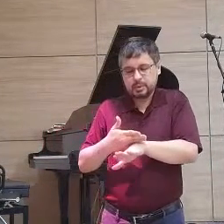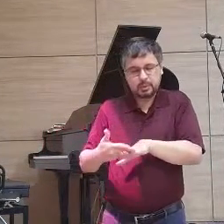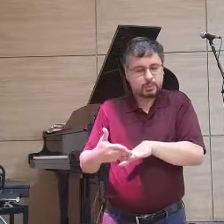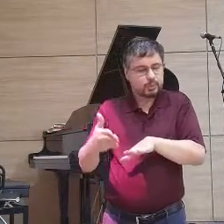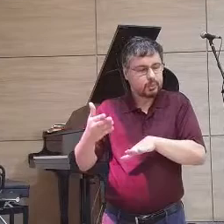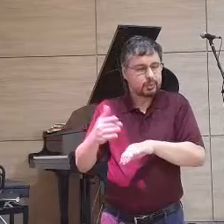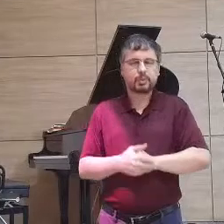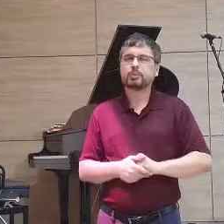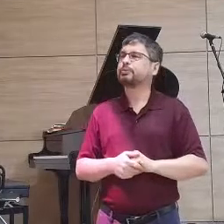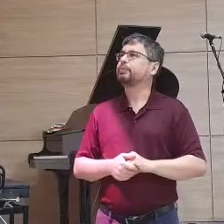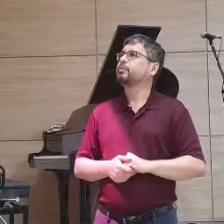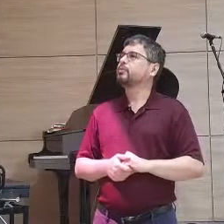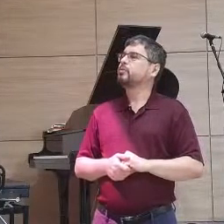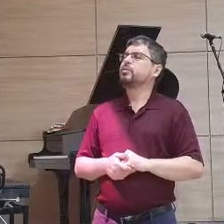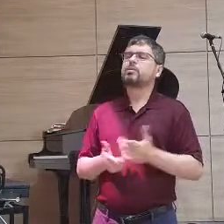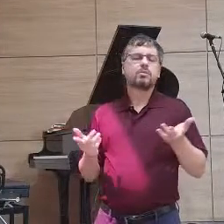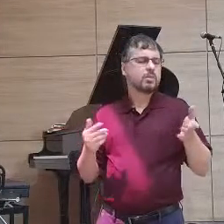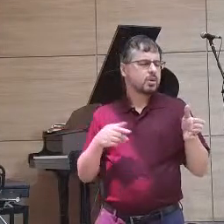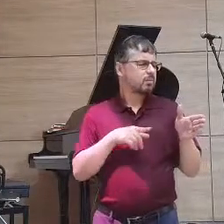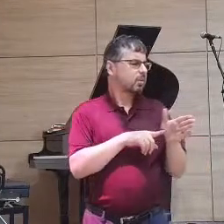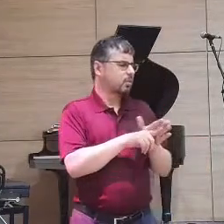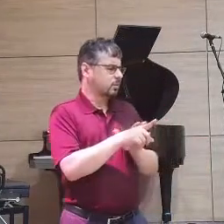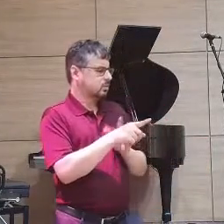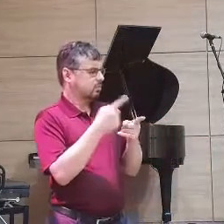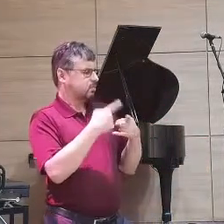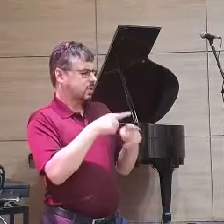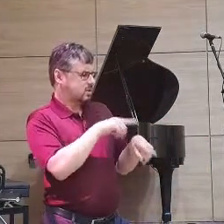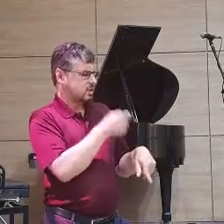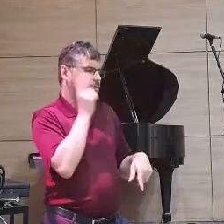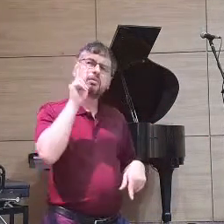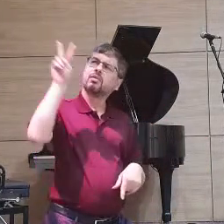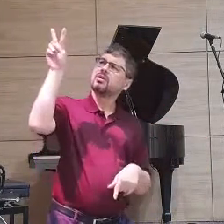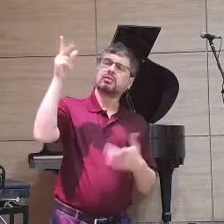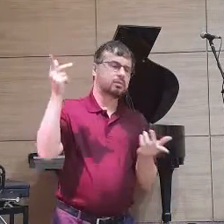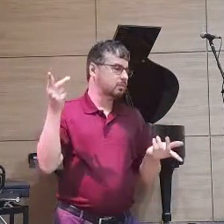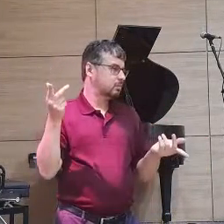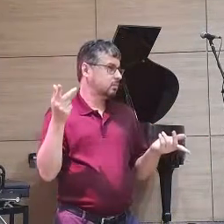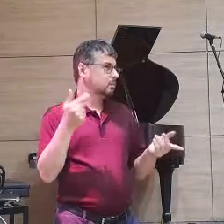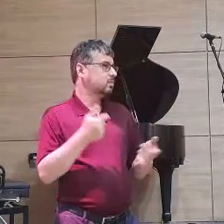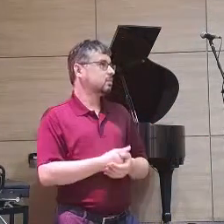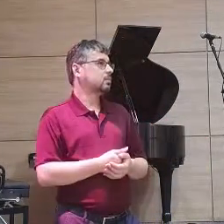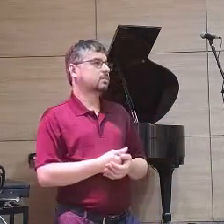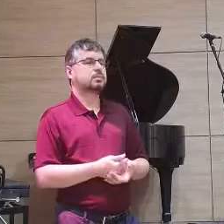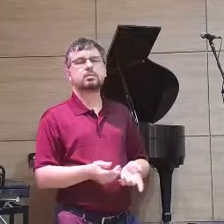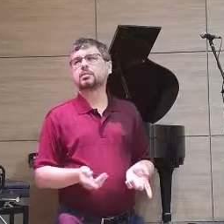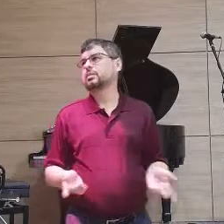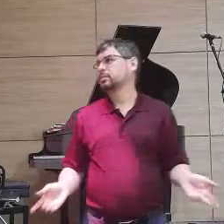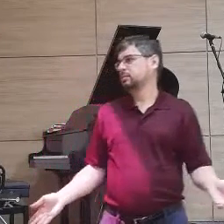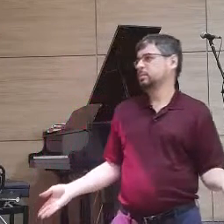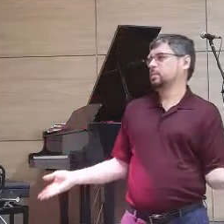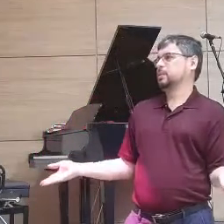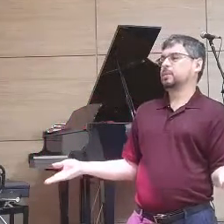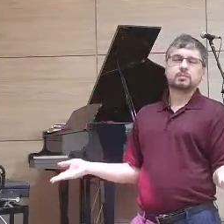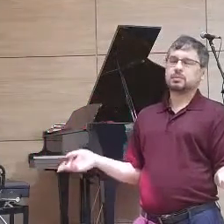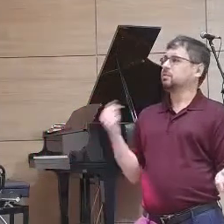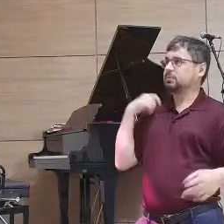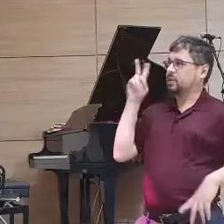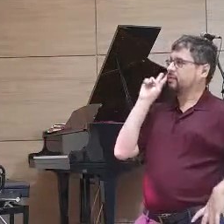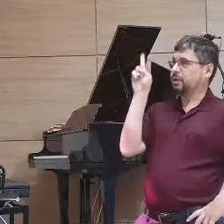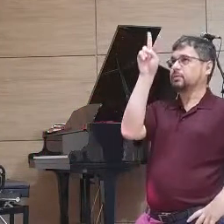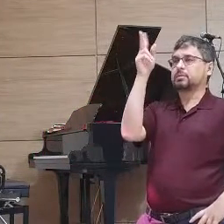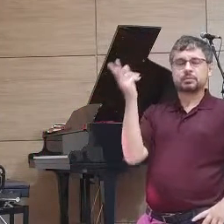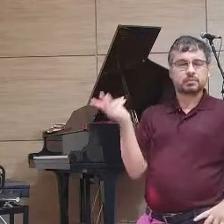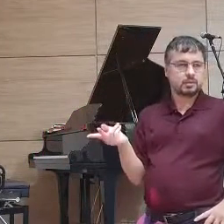e pergunta a eles que aceitam olhando aí para cima alguns deles poderão dizer mas você não tá vendo